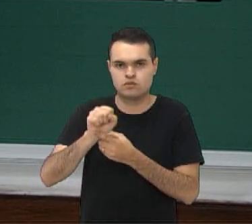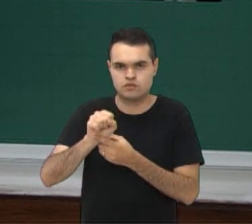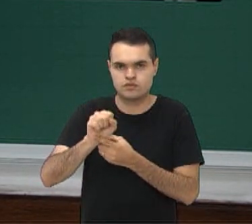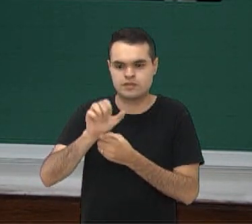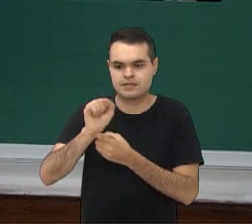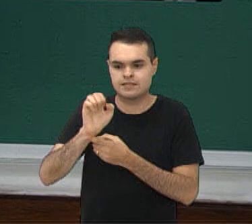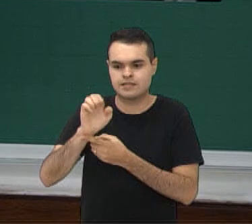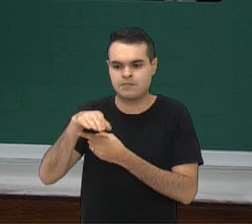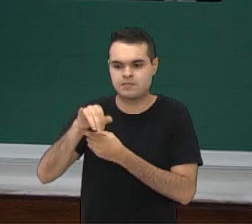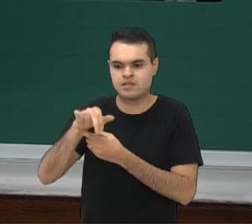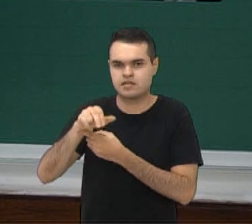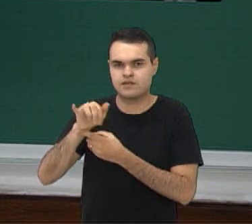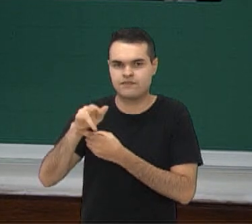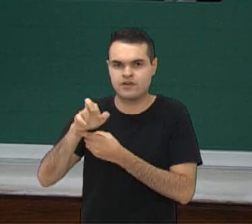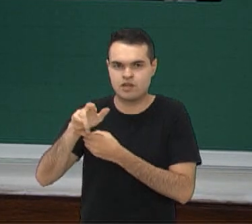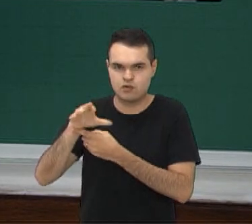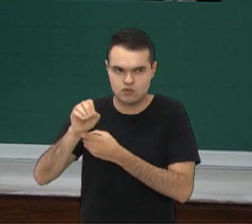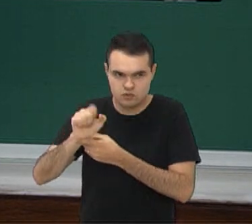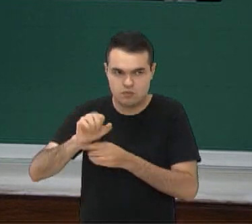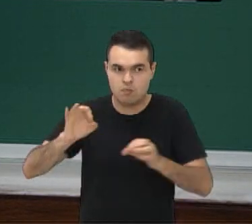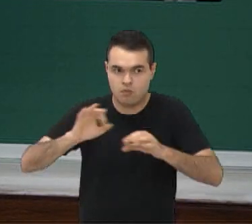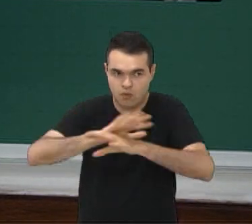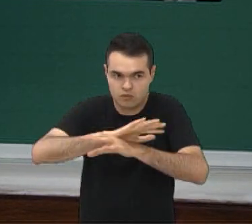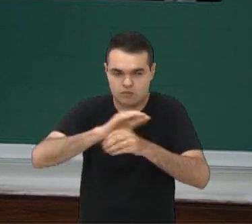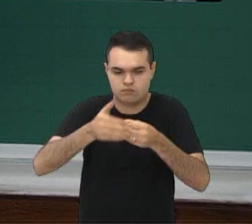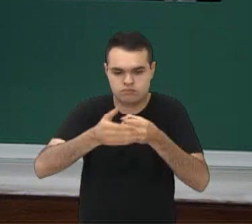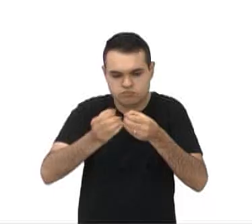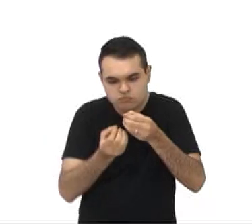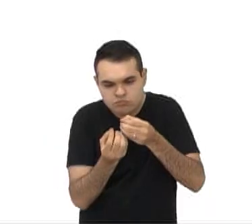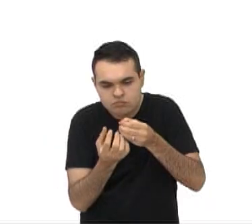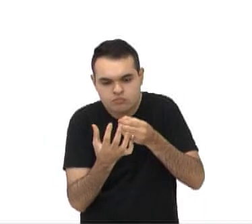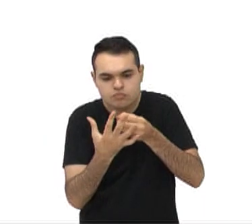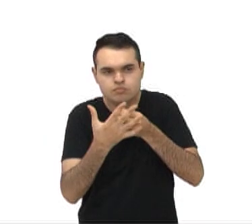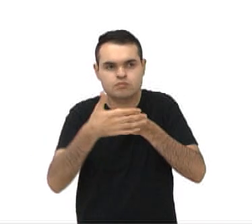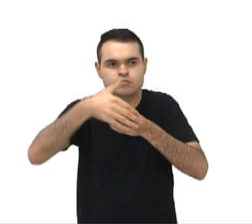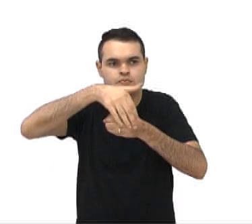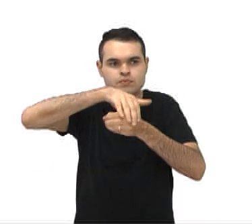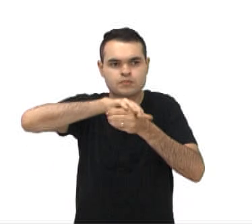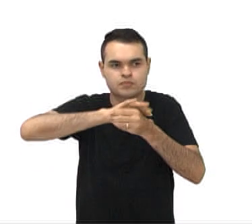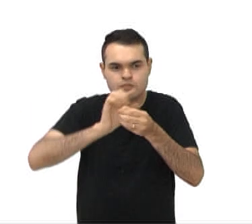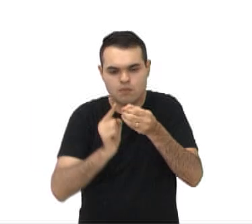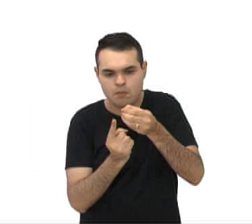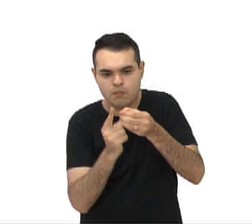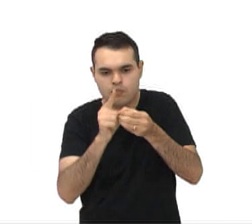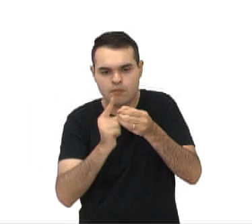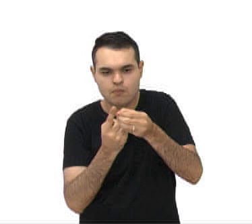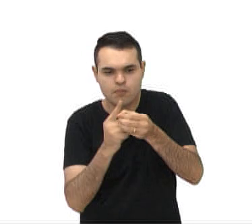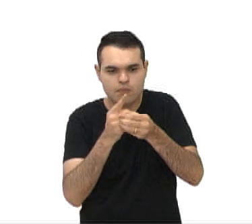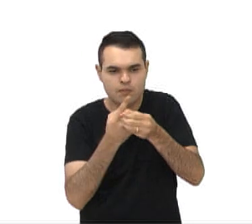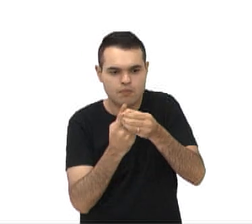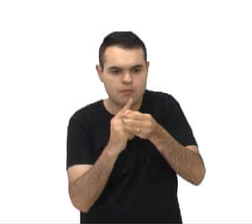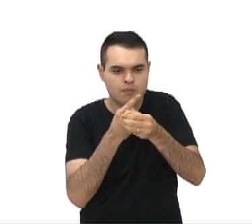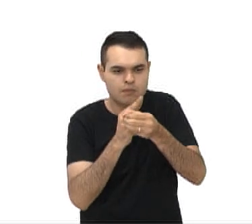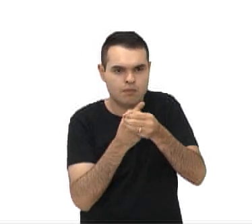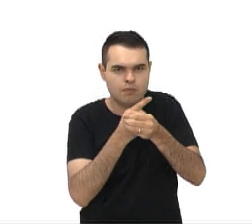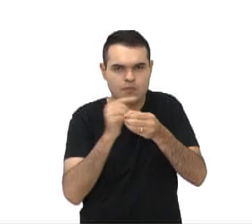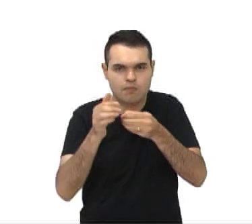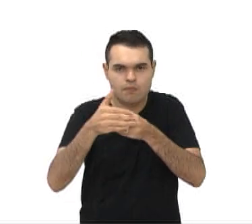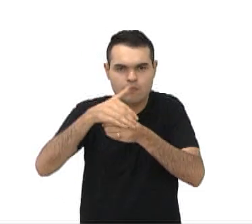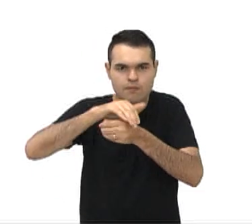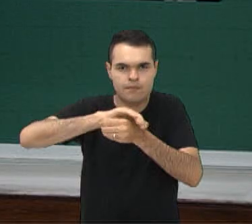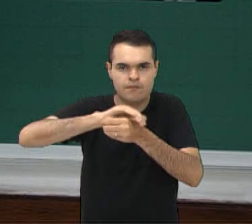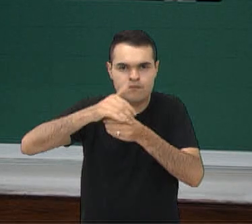Depois que é produzido o espermatozoide nos túbulos seminíferos, ele vai ser lançado aqui e vai ficar armazenado e amadurecendo esse